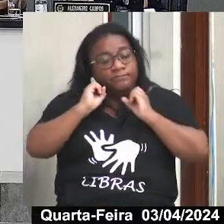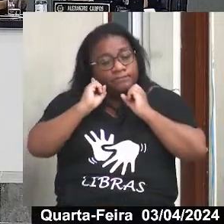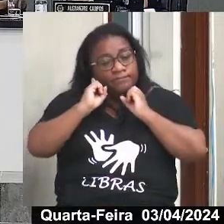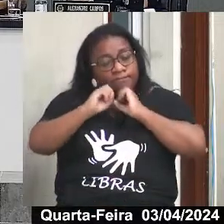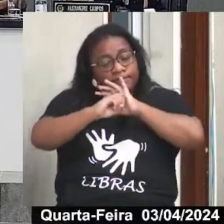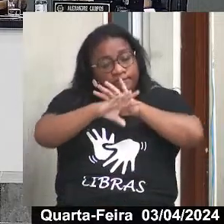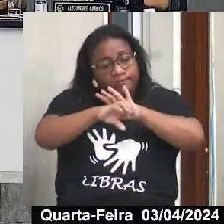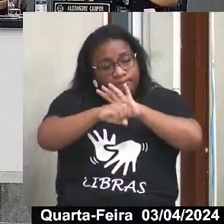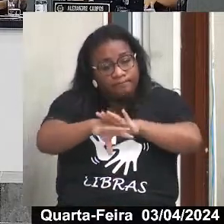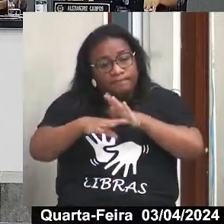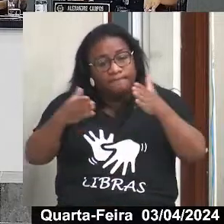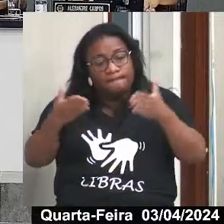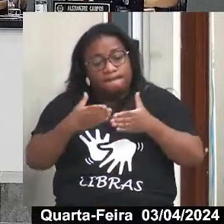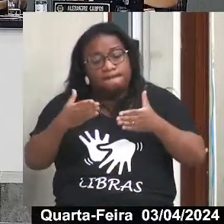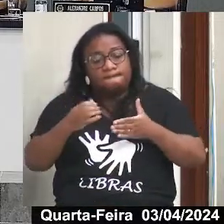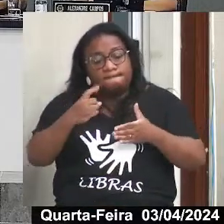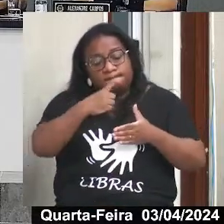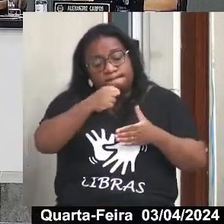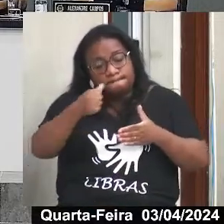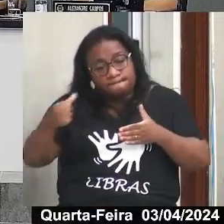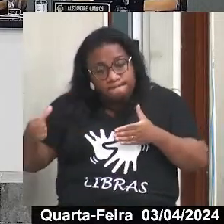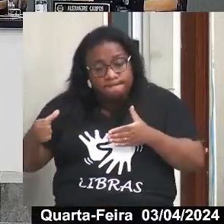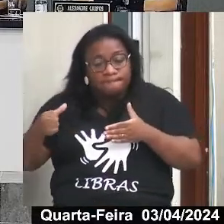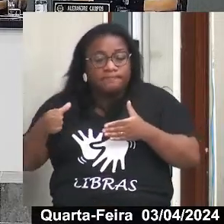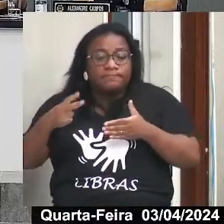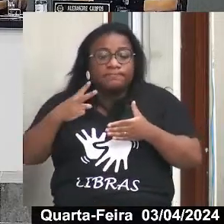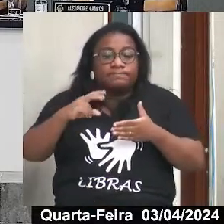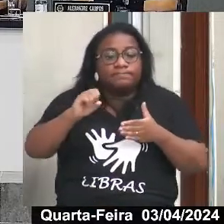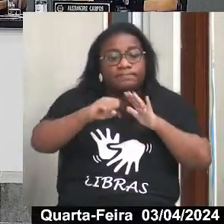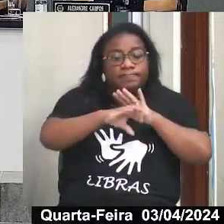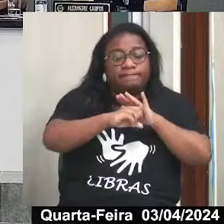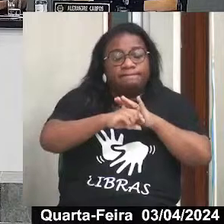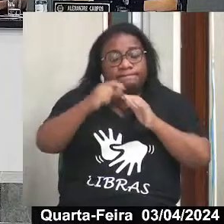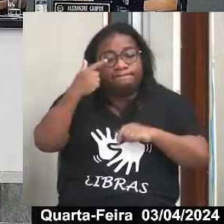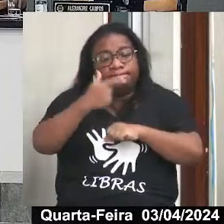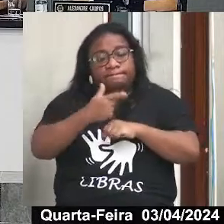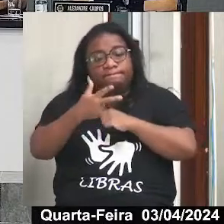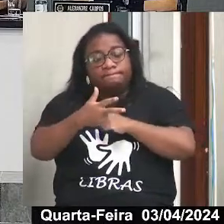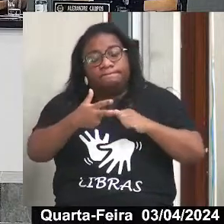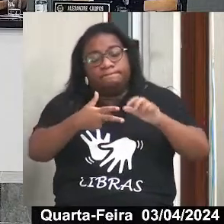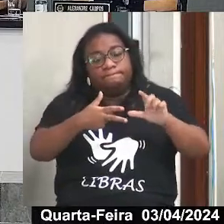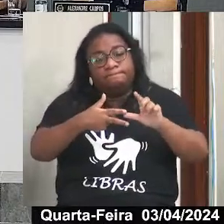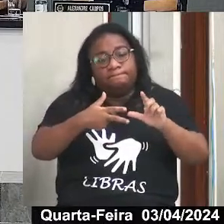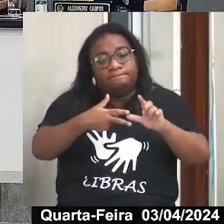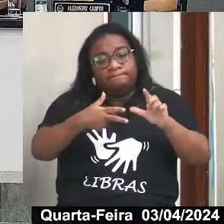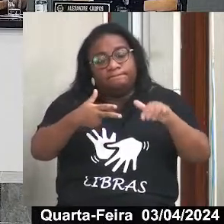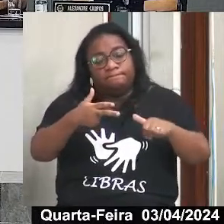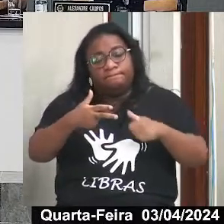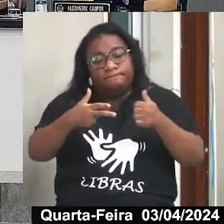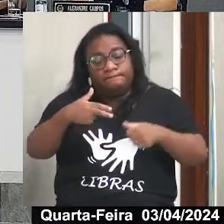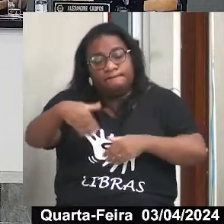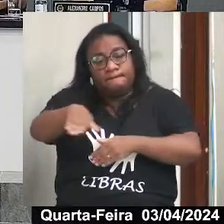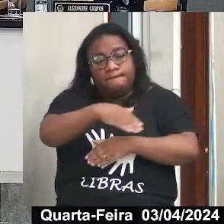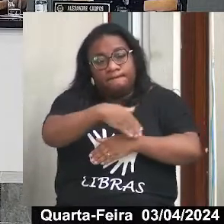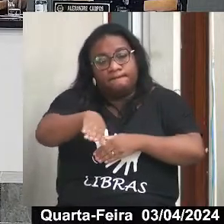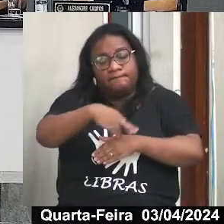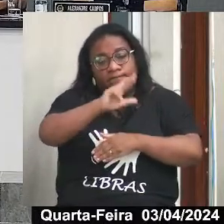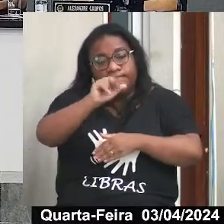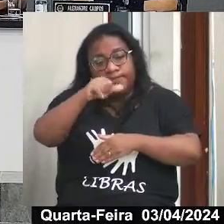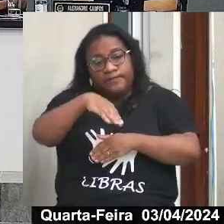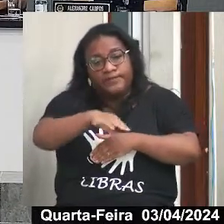Indicação de autoria do vereador Bob Léo Castilho. Indicação 96/2024. Indica o chefe de poder municipal a implantação de lâmpadas LED na